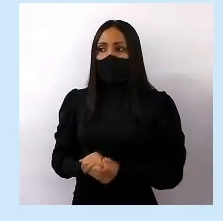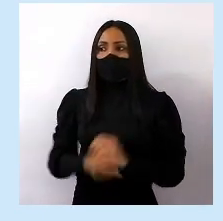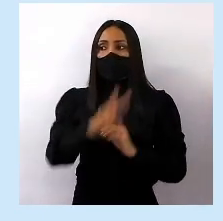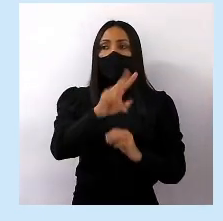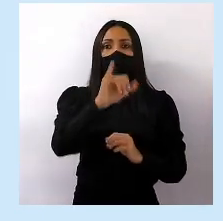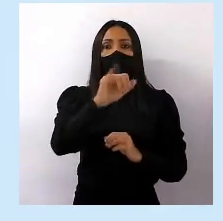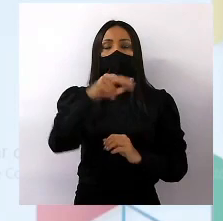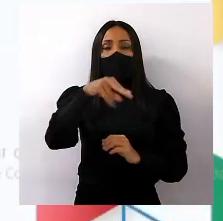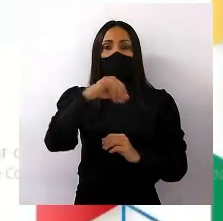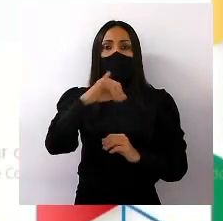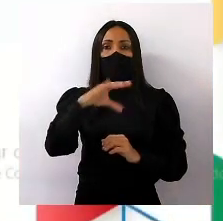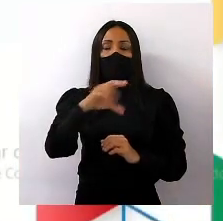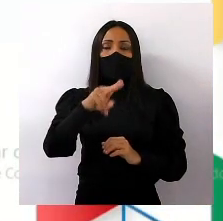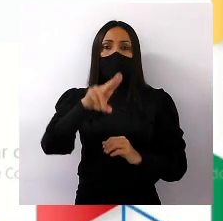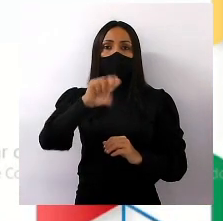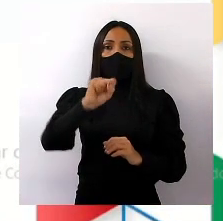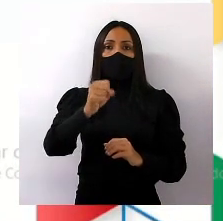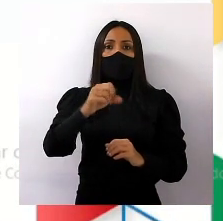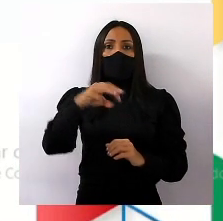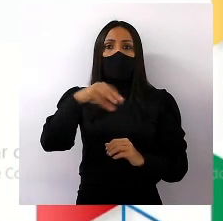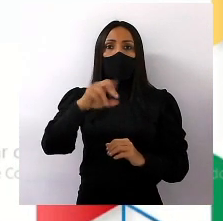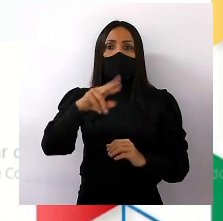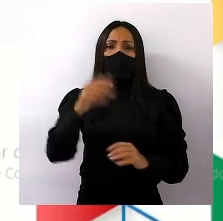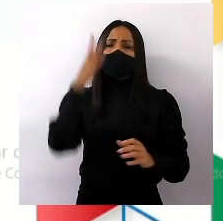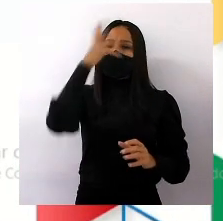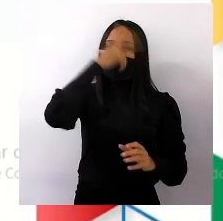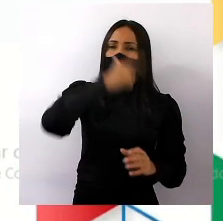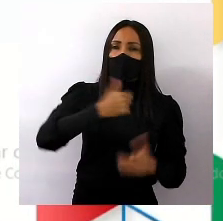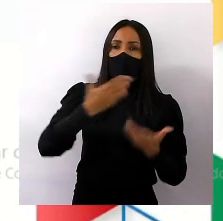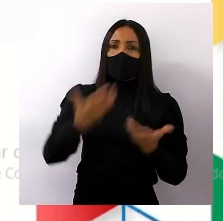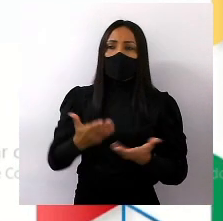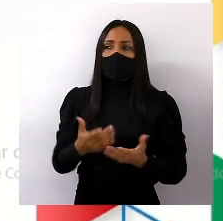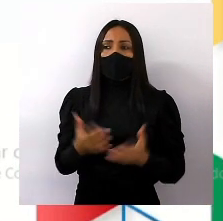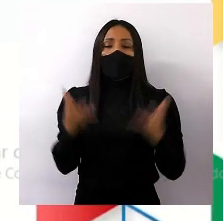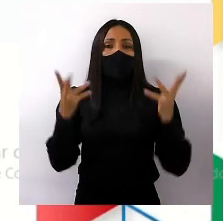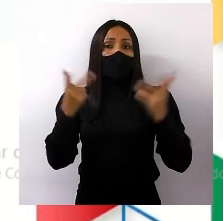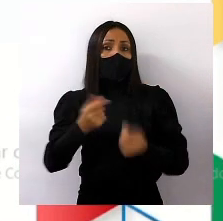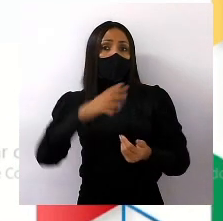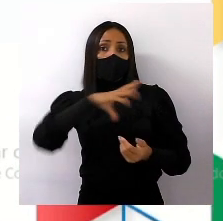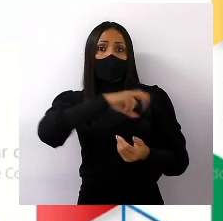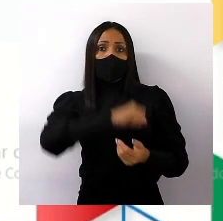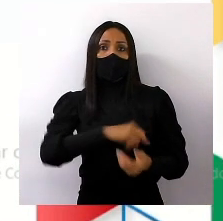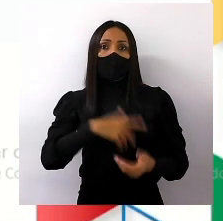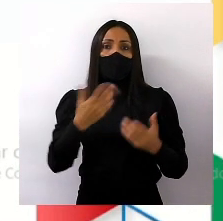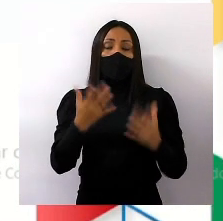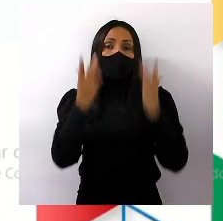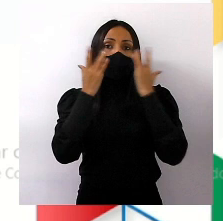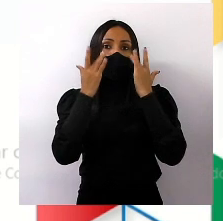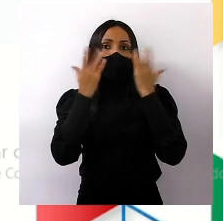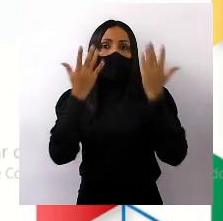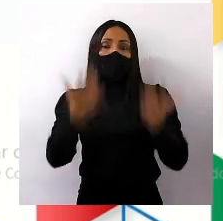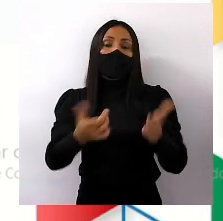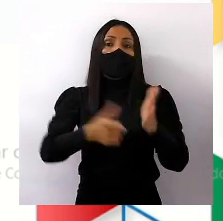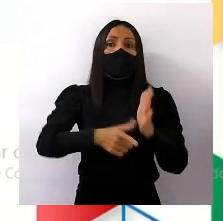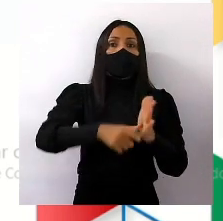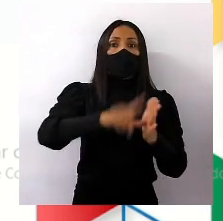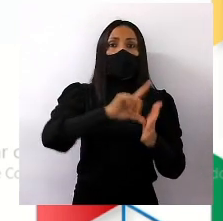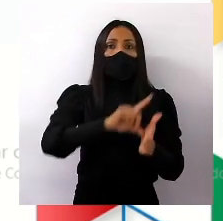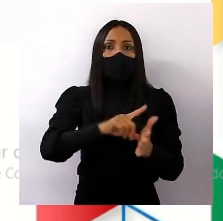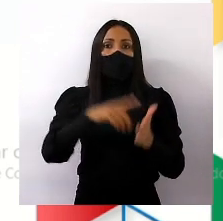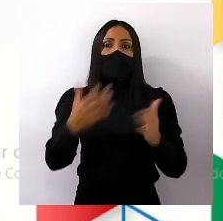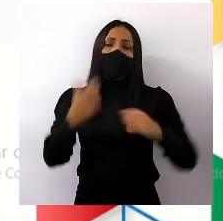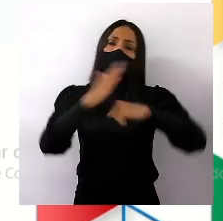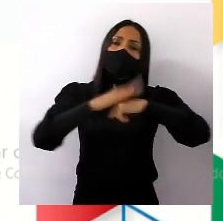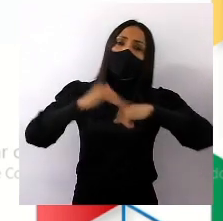Vinícius de Moraes. Olha que lindo esse poema. De tudo ao meu amor serei atento, antes e com tal zelo